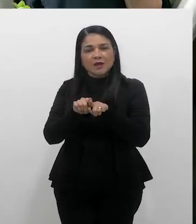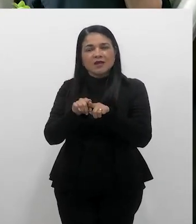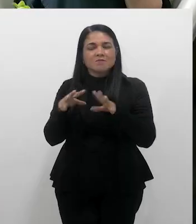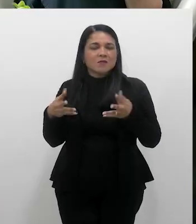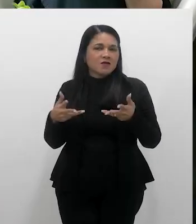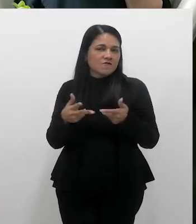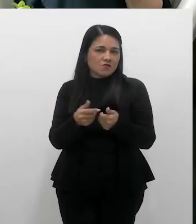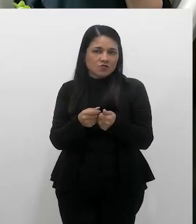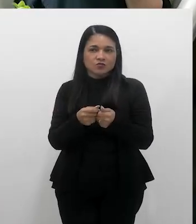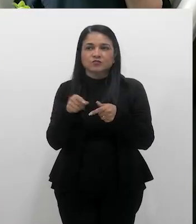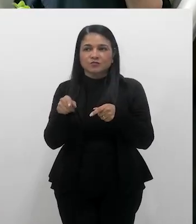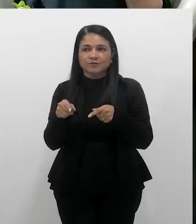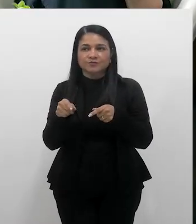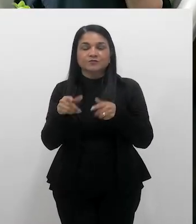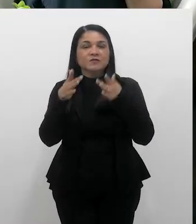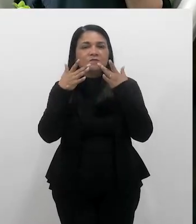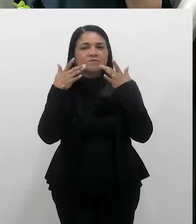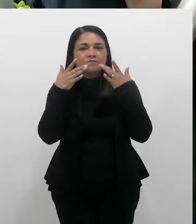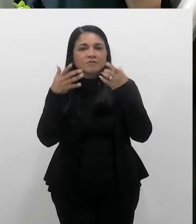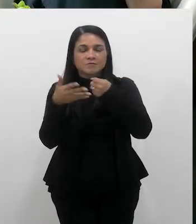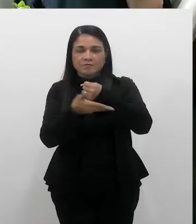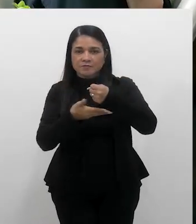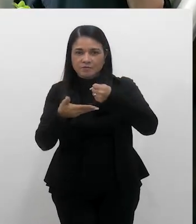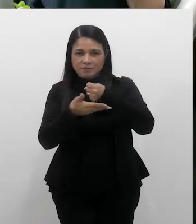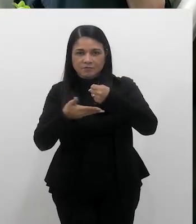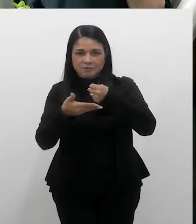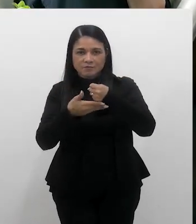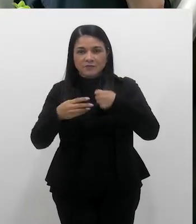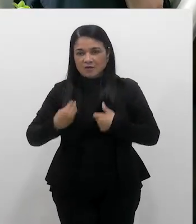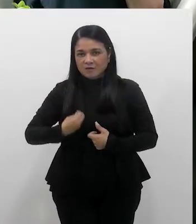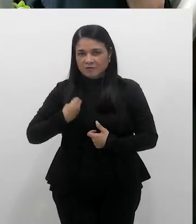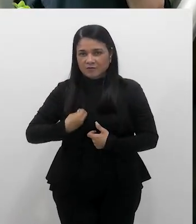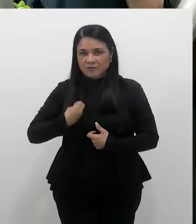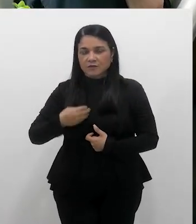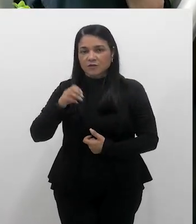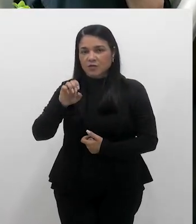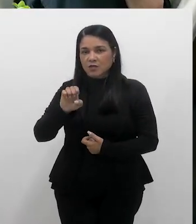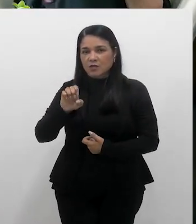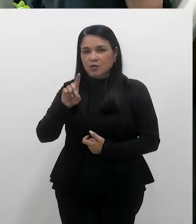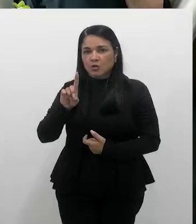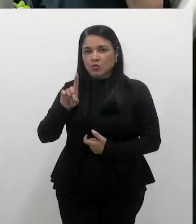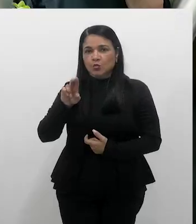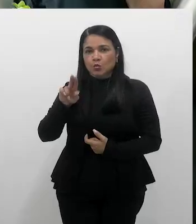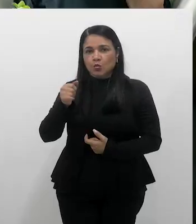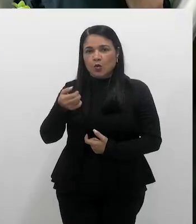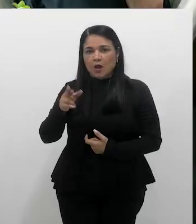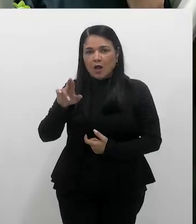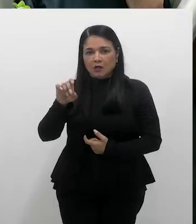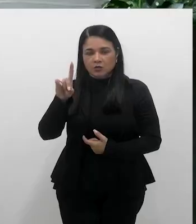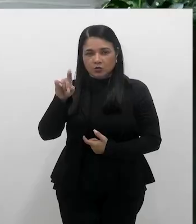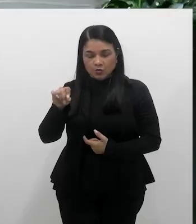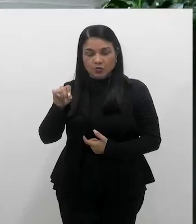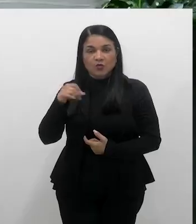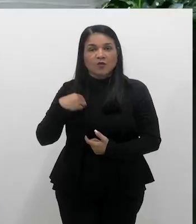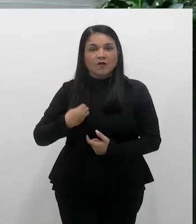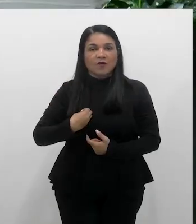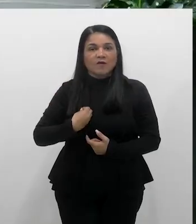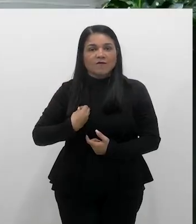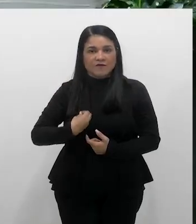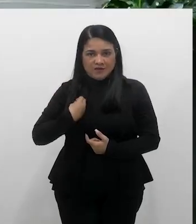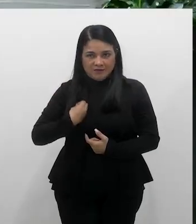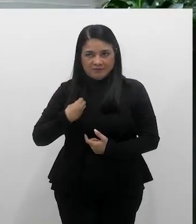e vem... A peça é baseada, né, na vida e obra do Eduardo Galeano. Acho assim